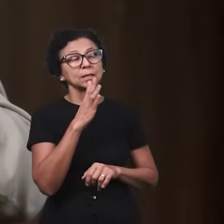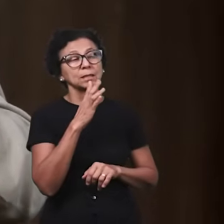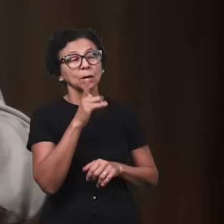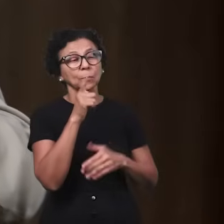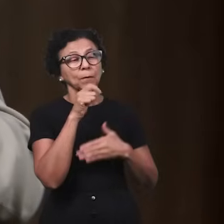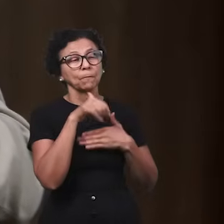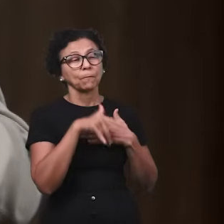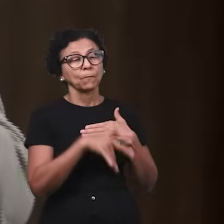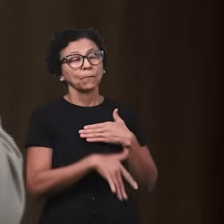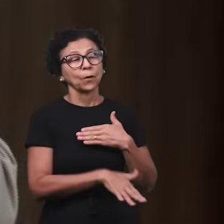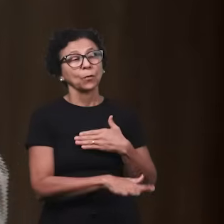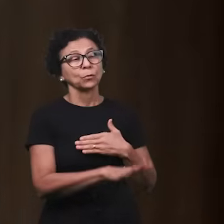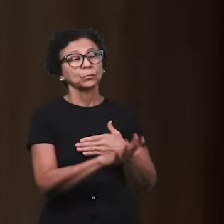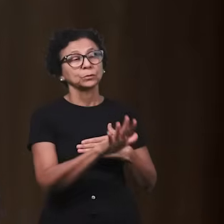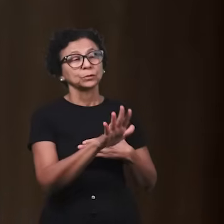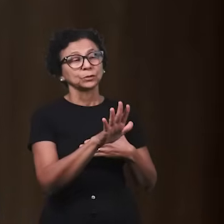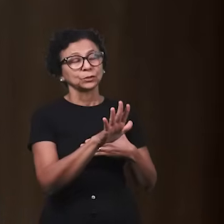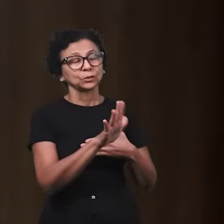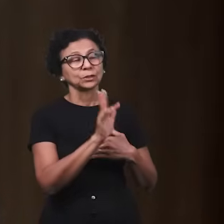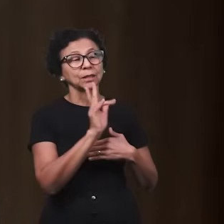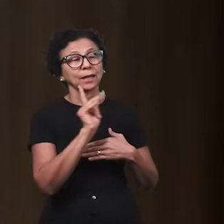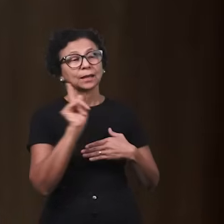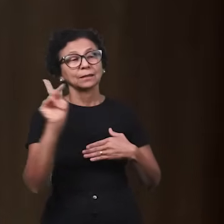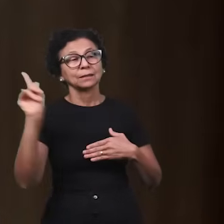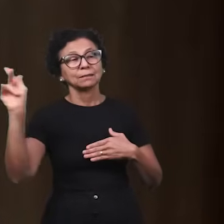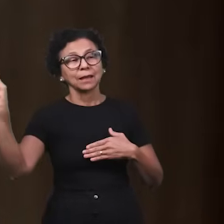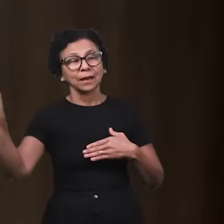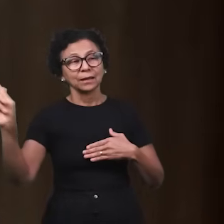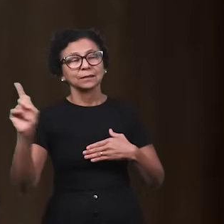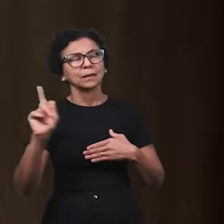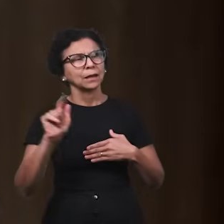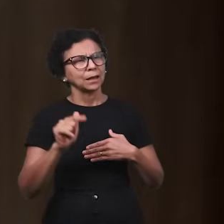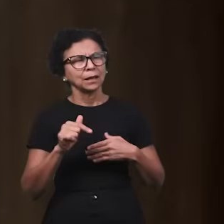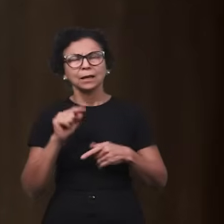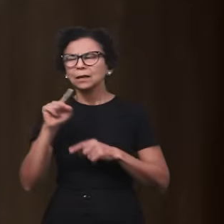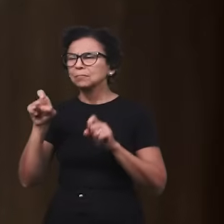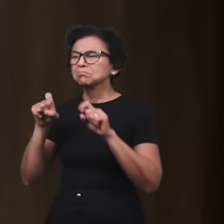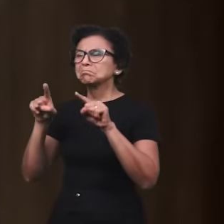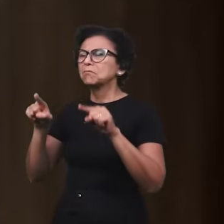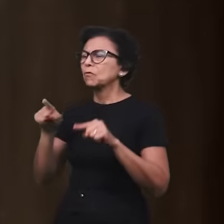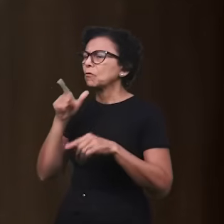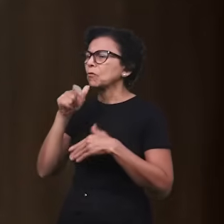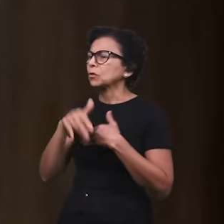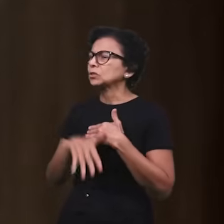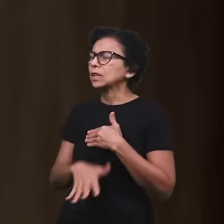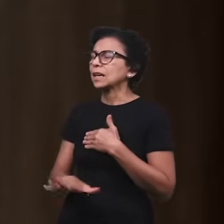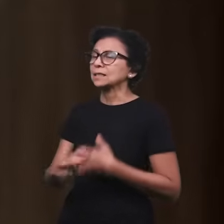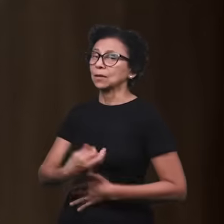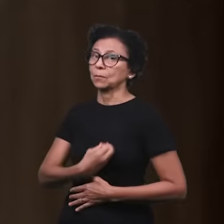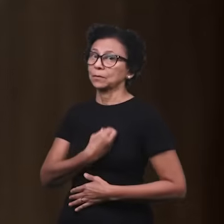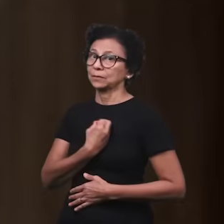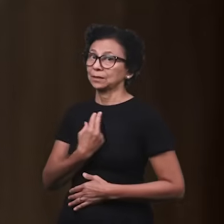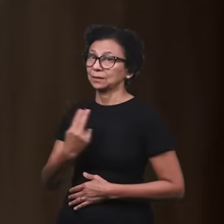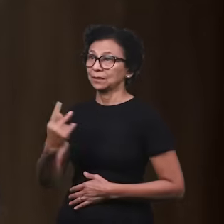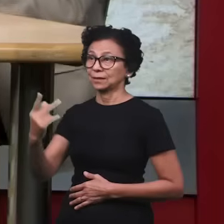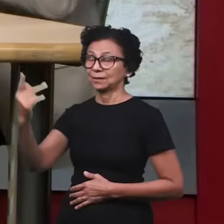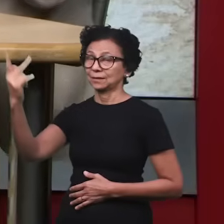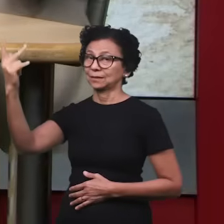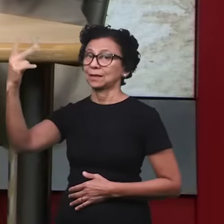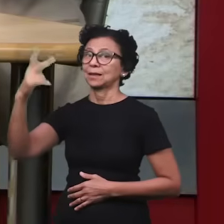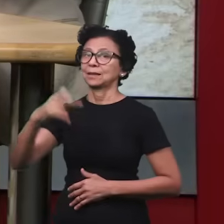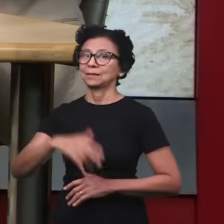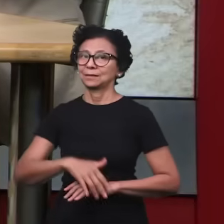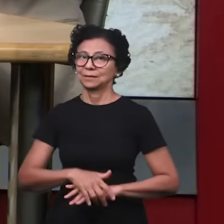da nossa casa, dentro de nós tem essa fonte, que não nos faz dependentes do mundo. Exato. Que é muito importante. Não